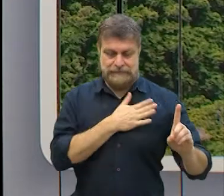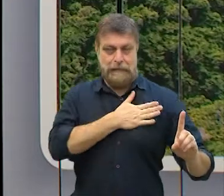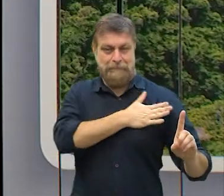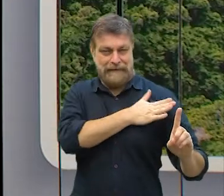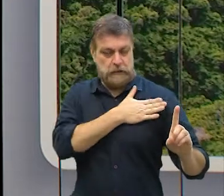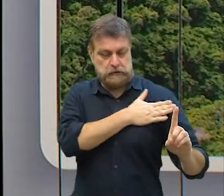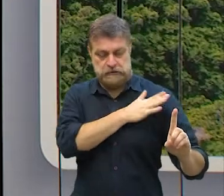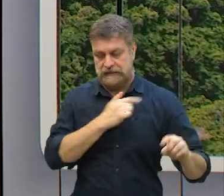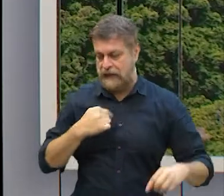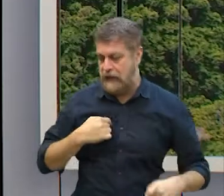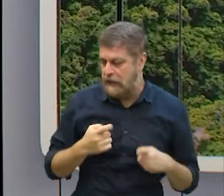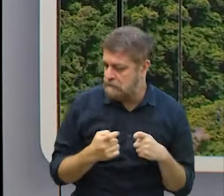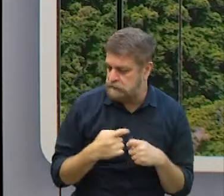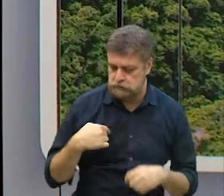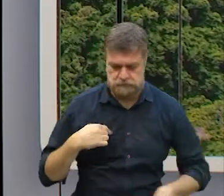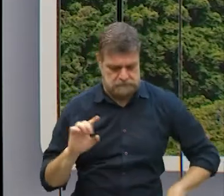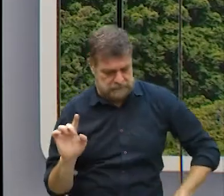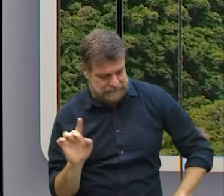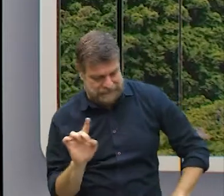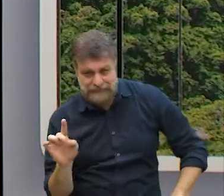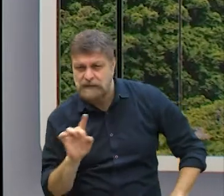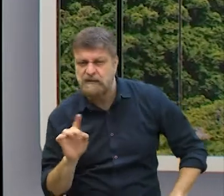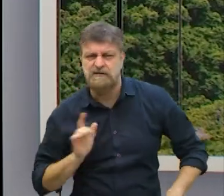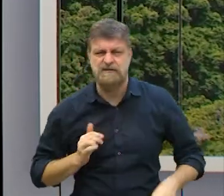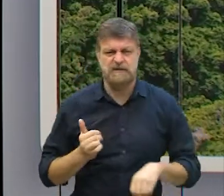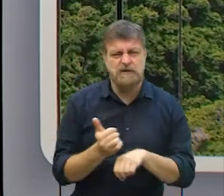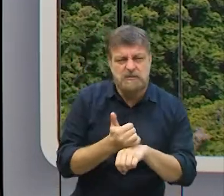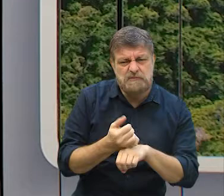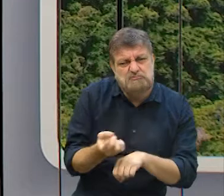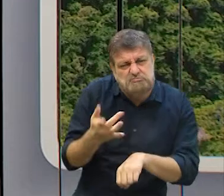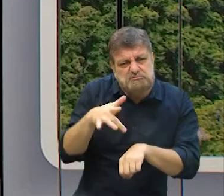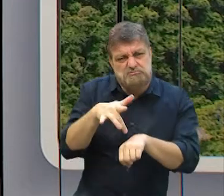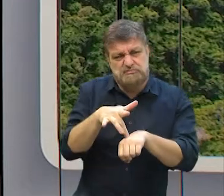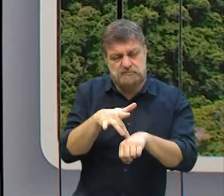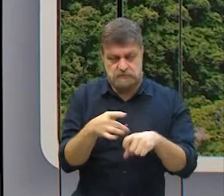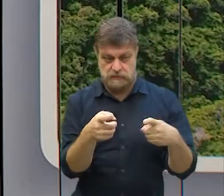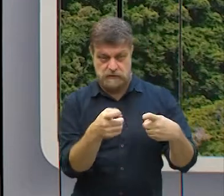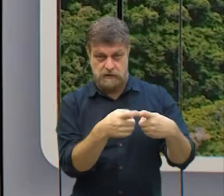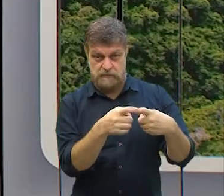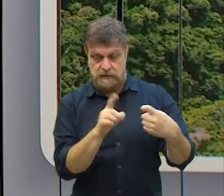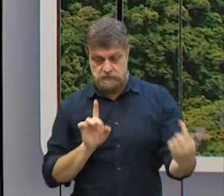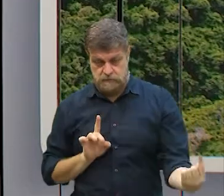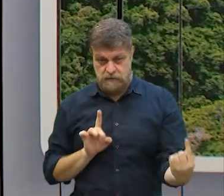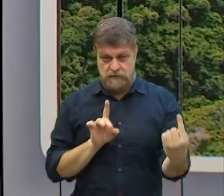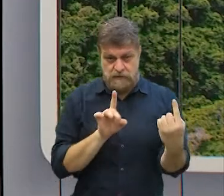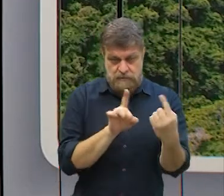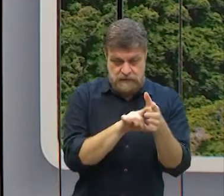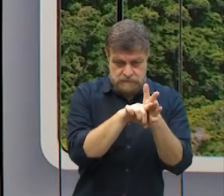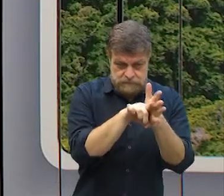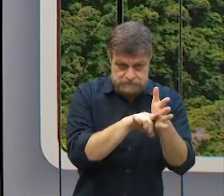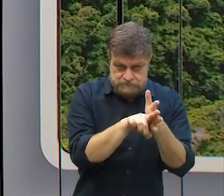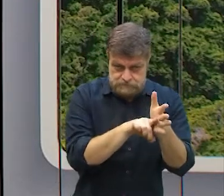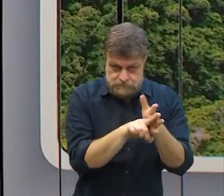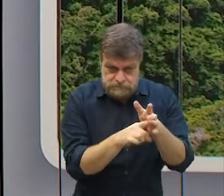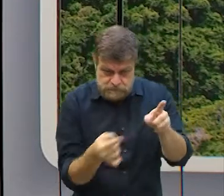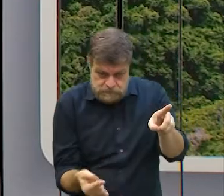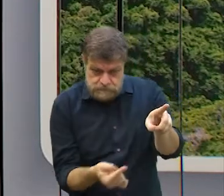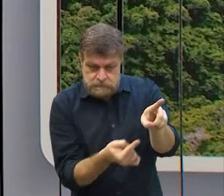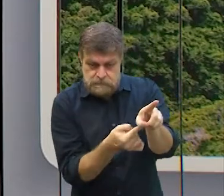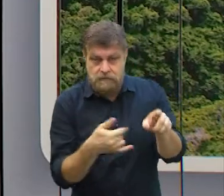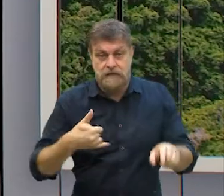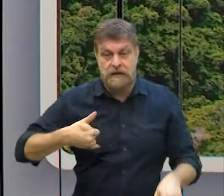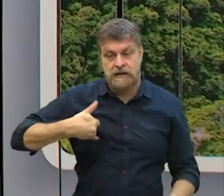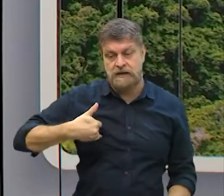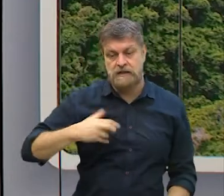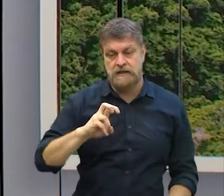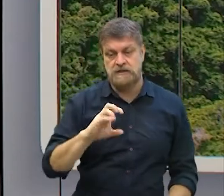tem preconceito, de se dirigir, né, ao profissional, que é o urologista, no caso, para que seja feito lá o exame a